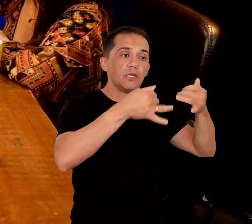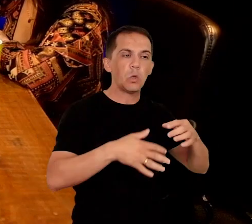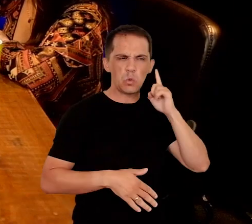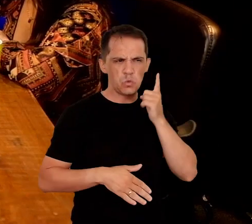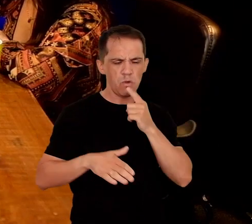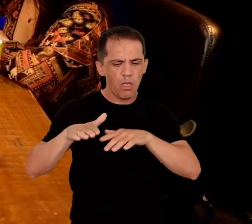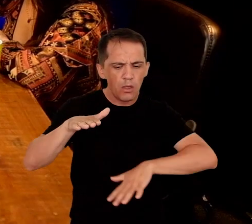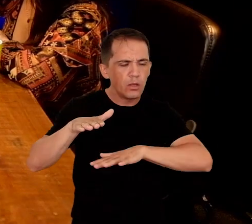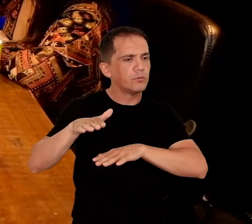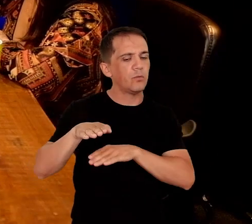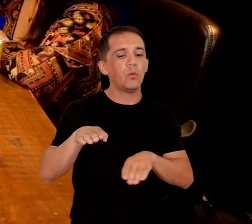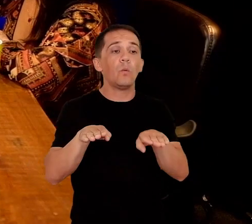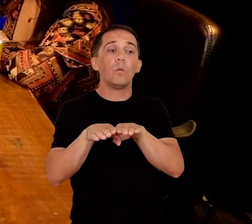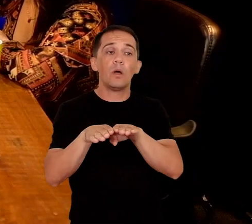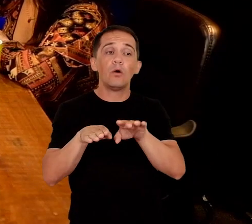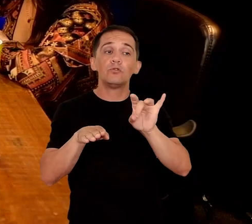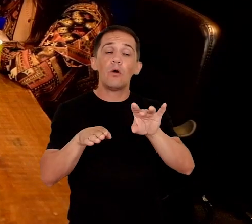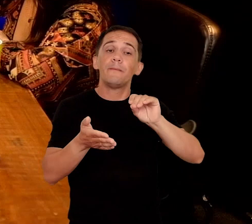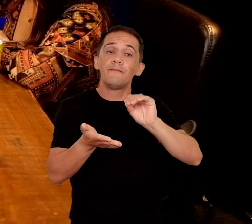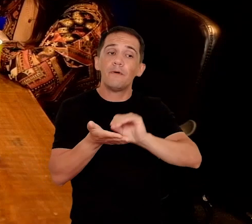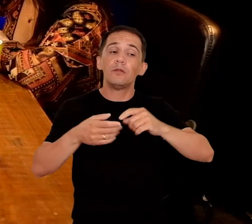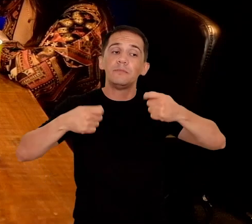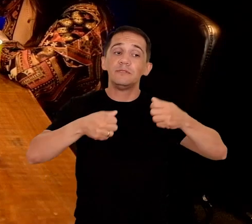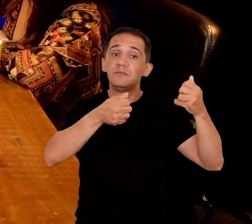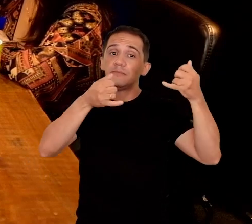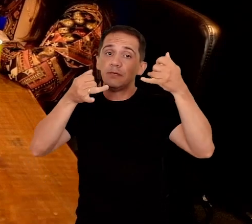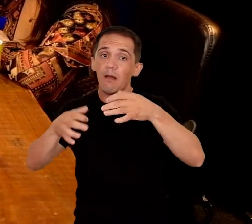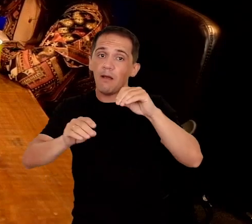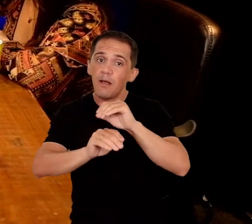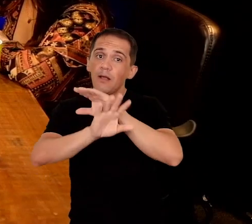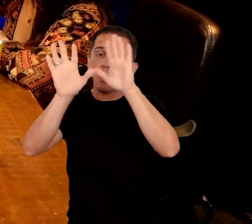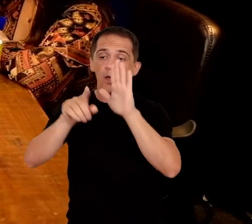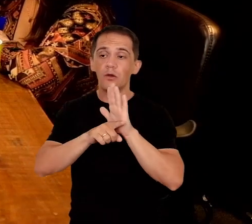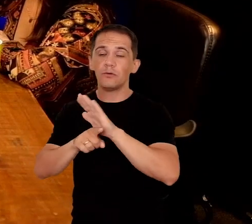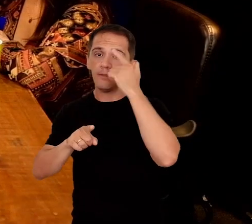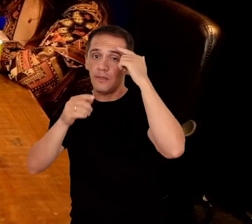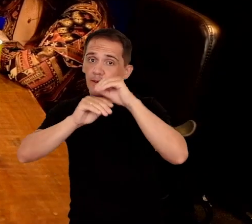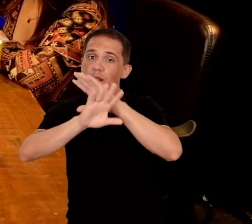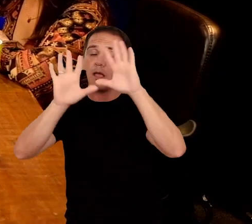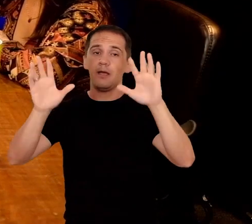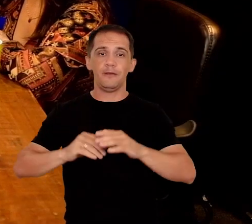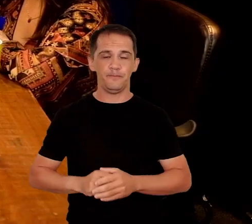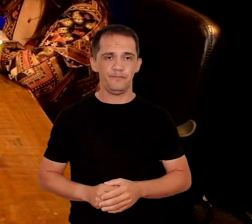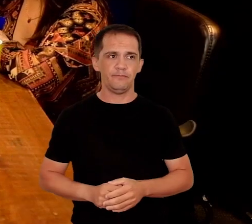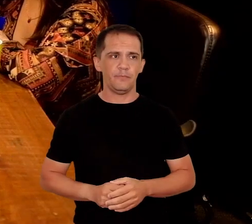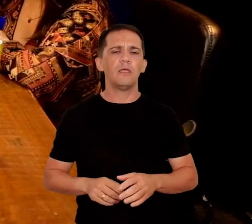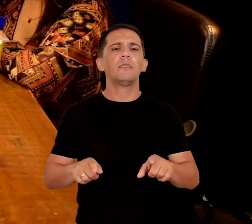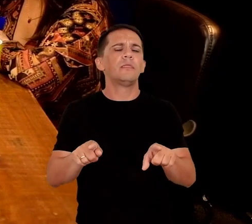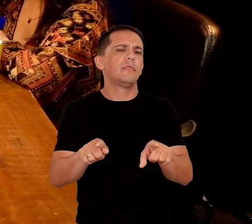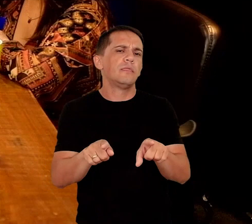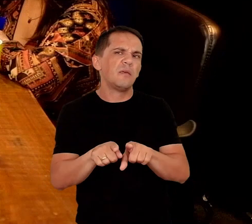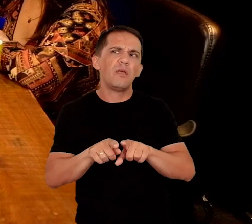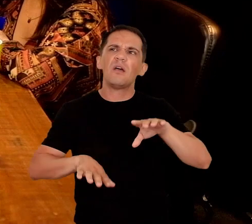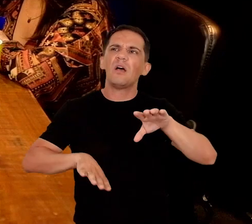inteligência, não é o idioma dele. As coisas têm que ser explicadas no idioma dele. Bem simples. E até quando a gente utiliza o